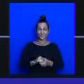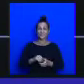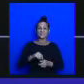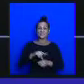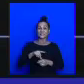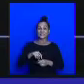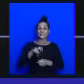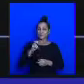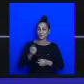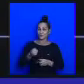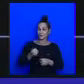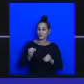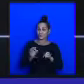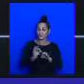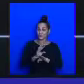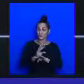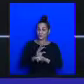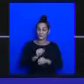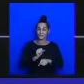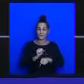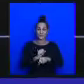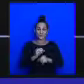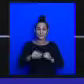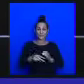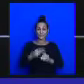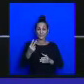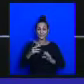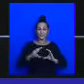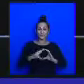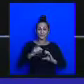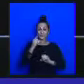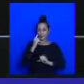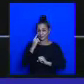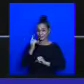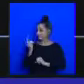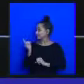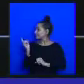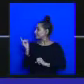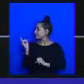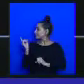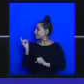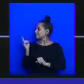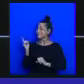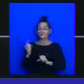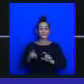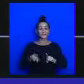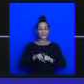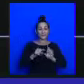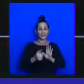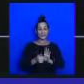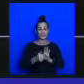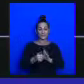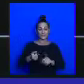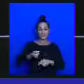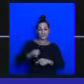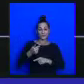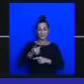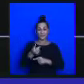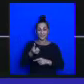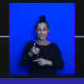São 5 números sorteados. Aguardando a segunda bola, que já também apareceu aqui.